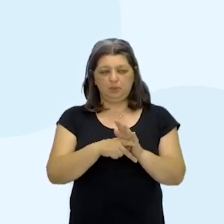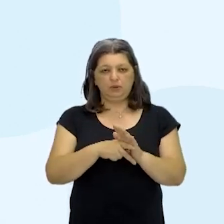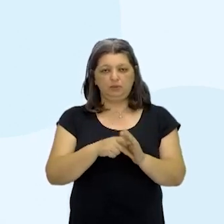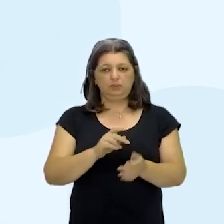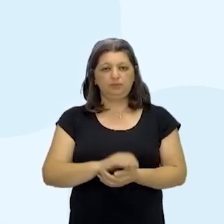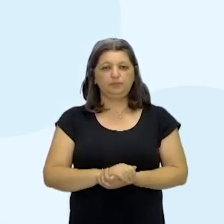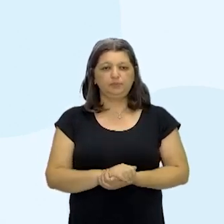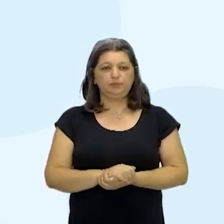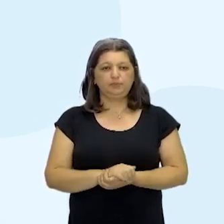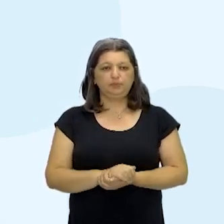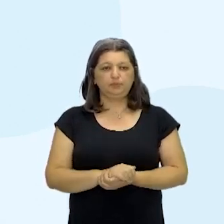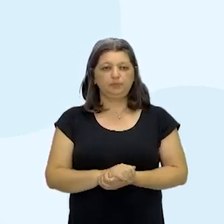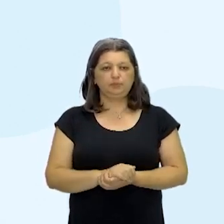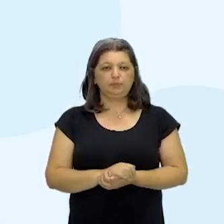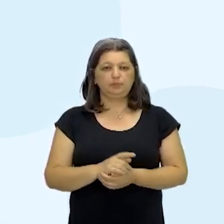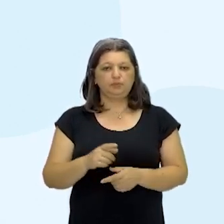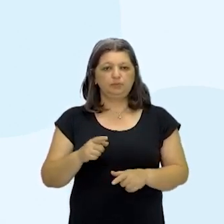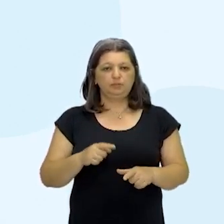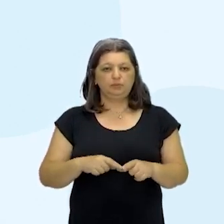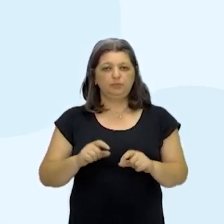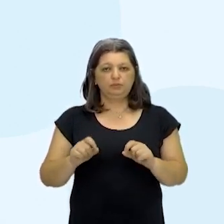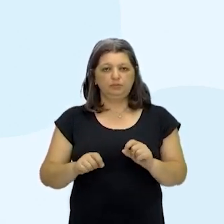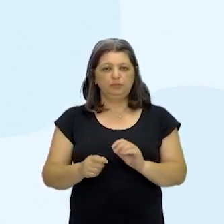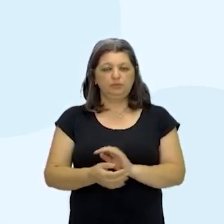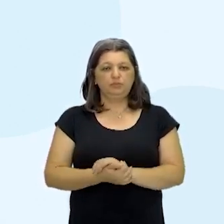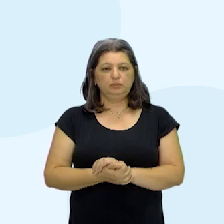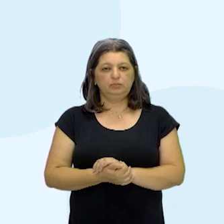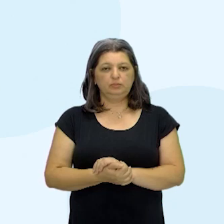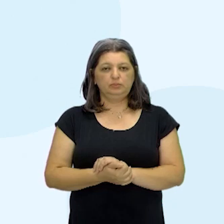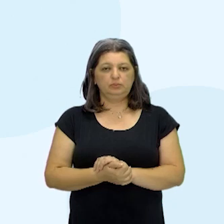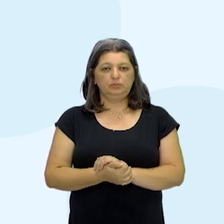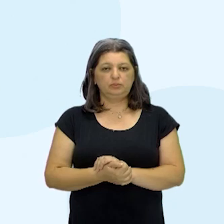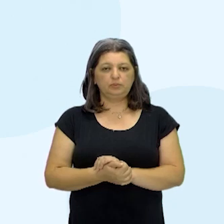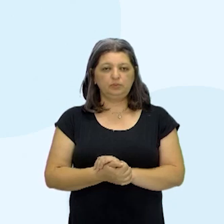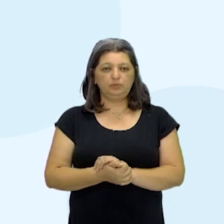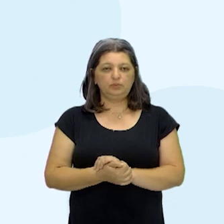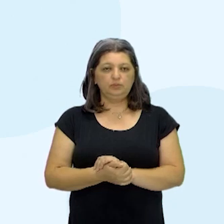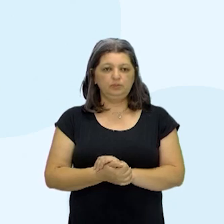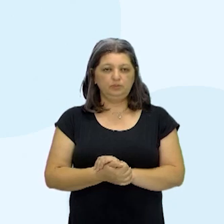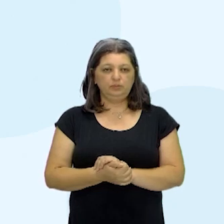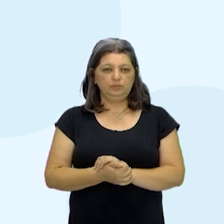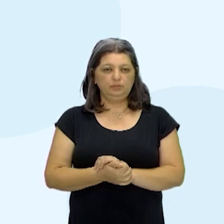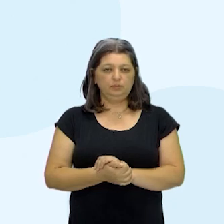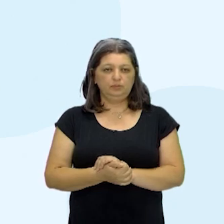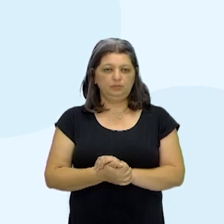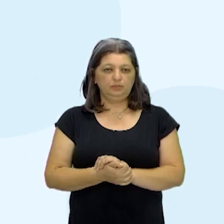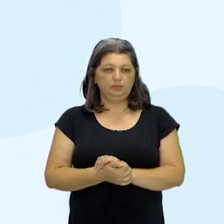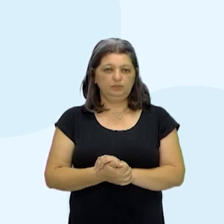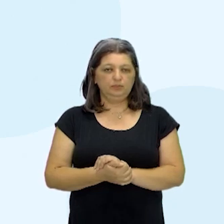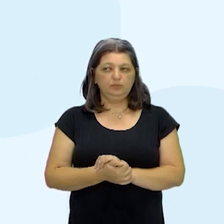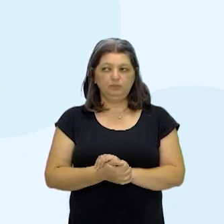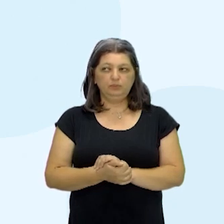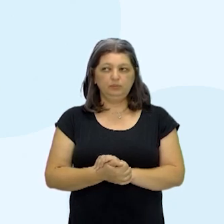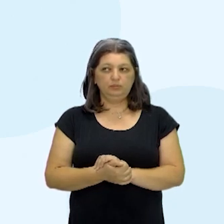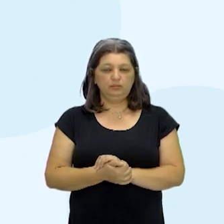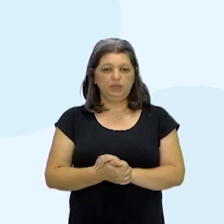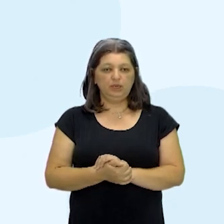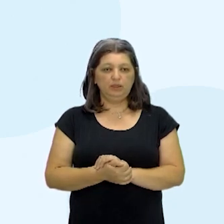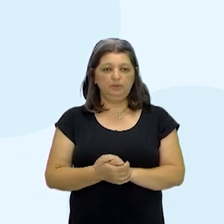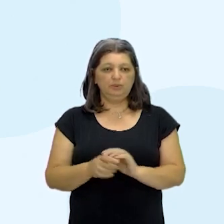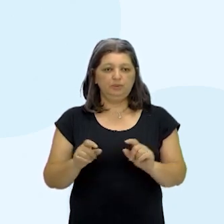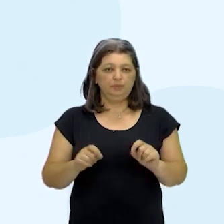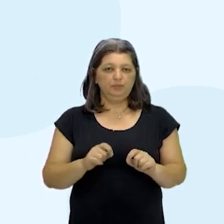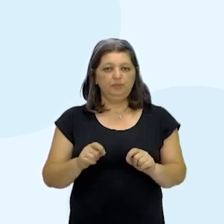de assistir a vídeos E ler textos And we identified the use of Either or, neither nor Identificamos os